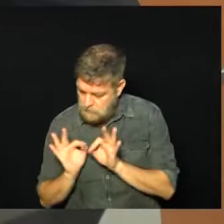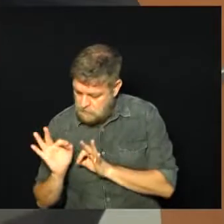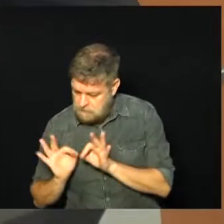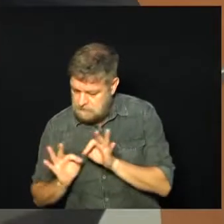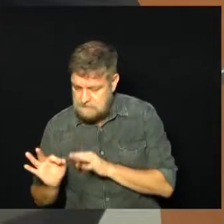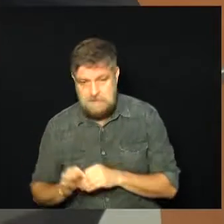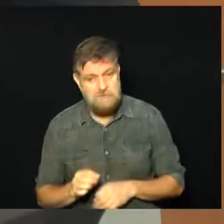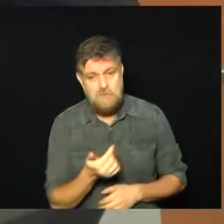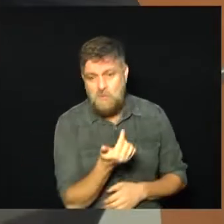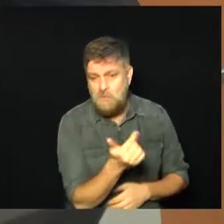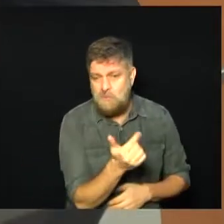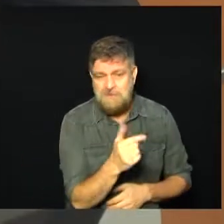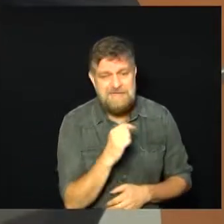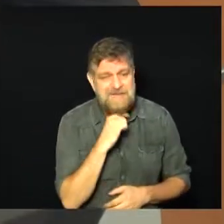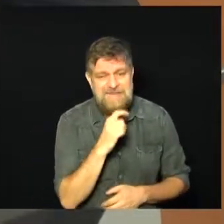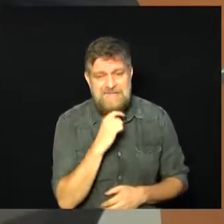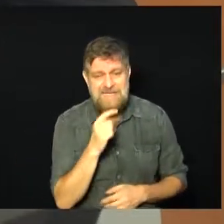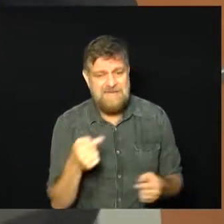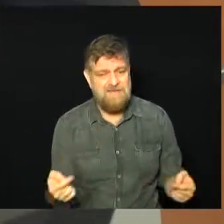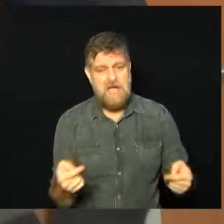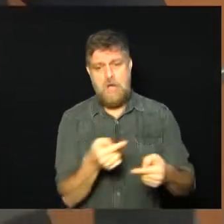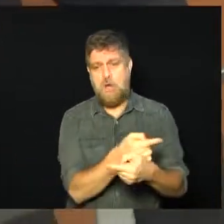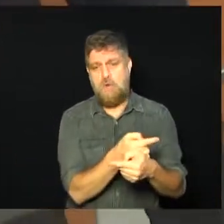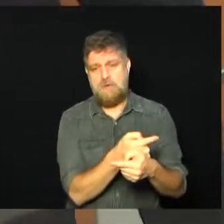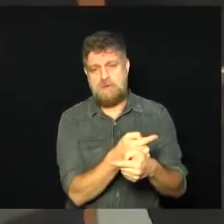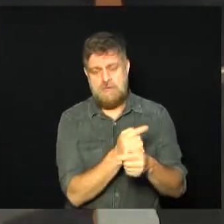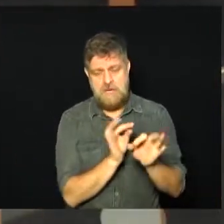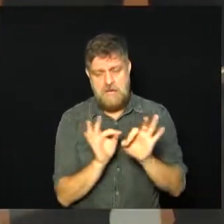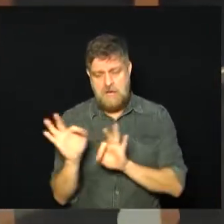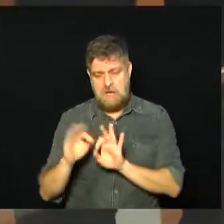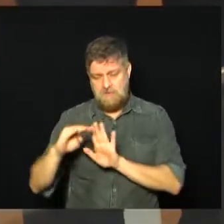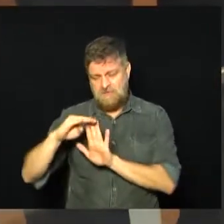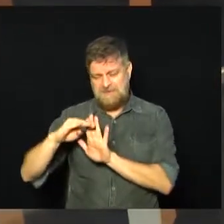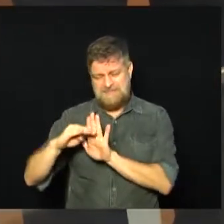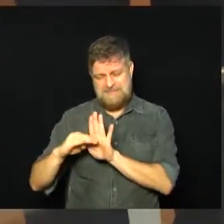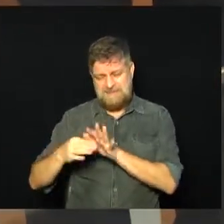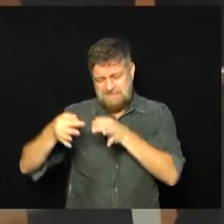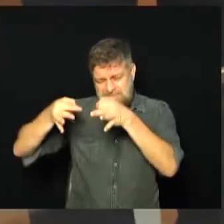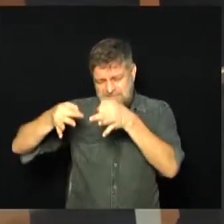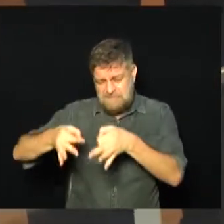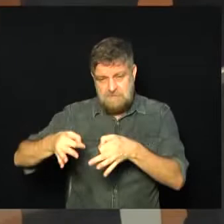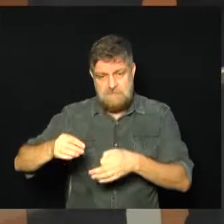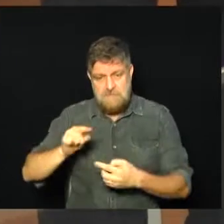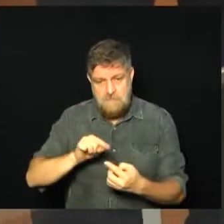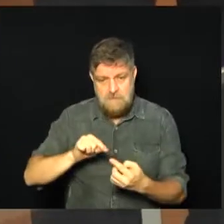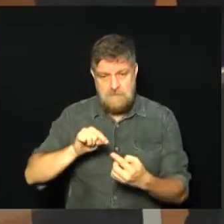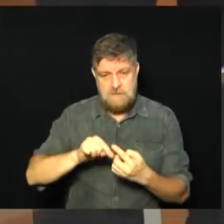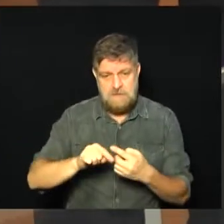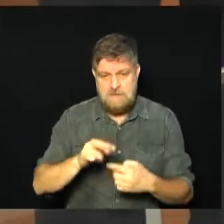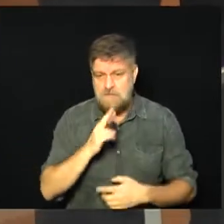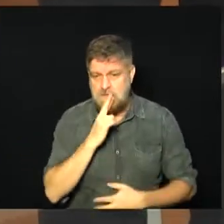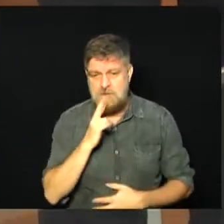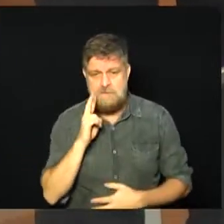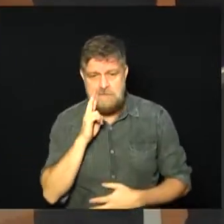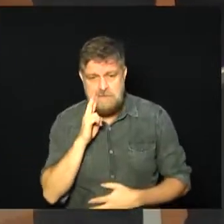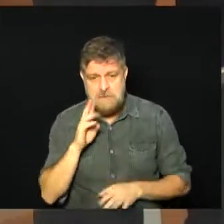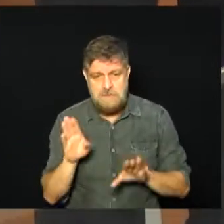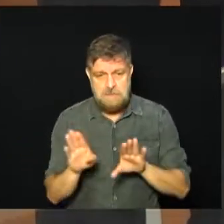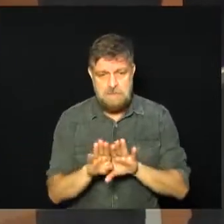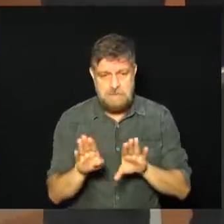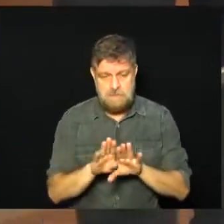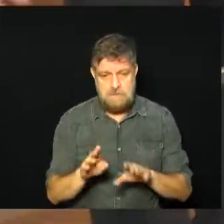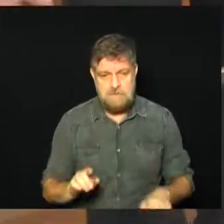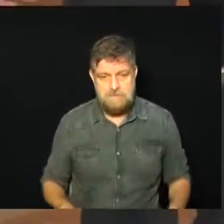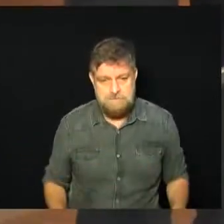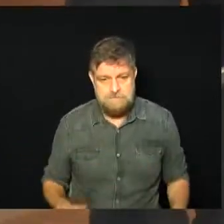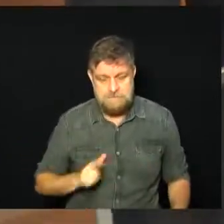tem ninguém que vá contra um projeto desse, que vai trazer, não só para os restaurantes, mas também